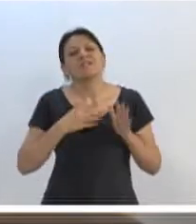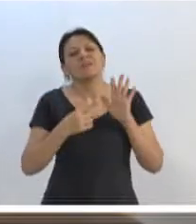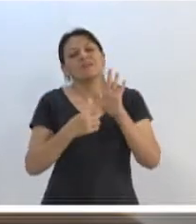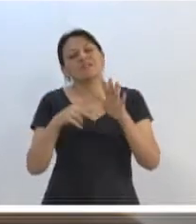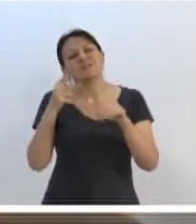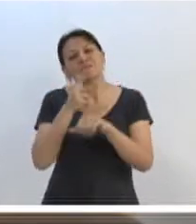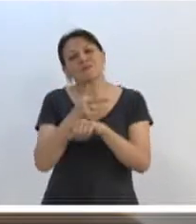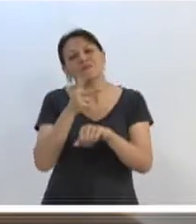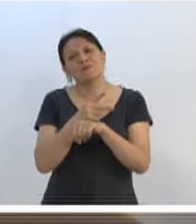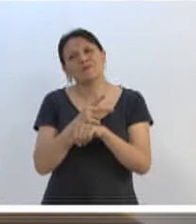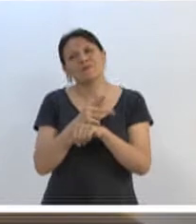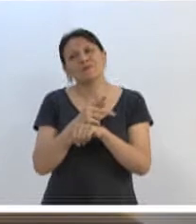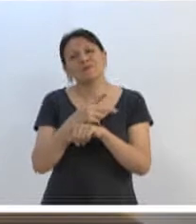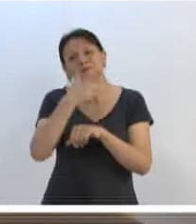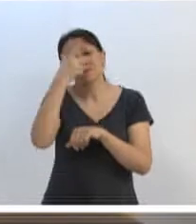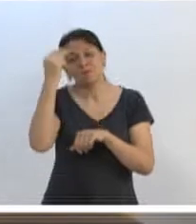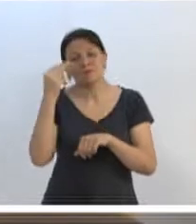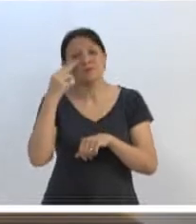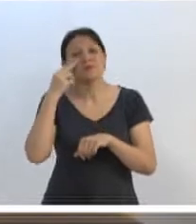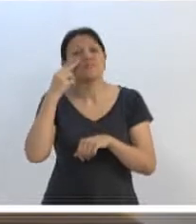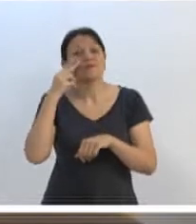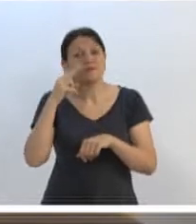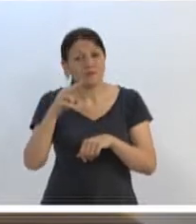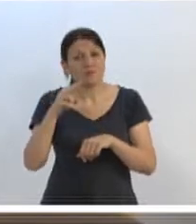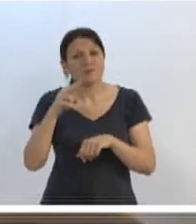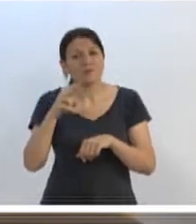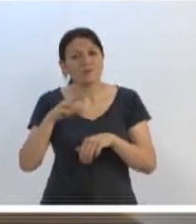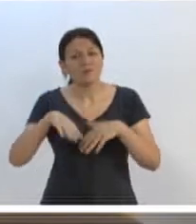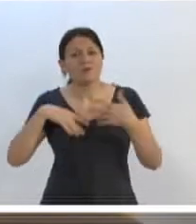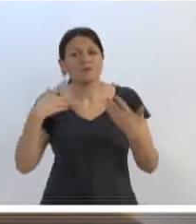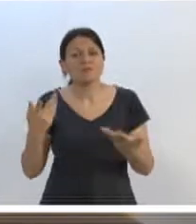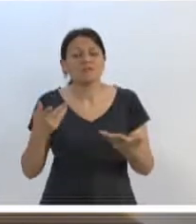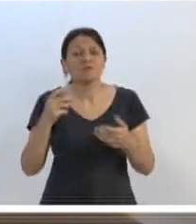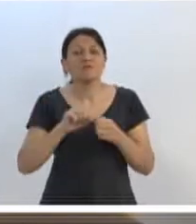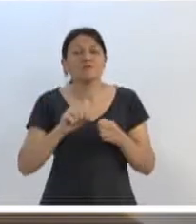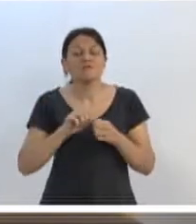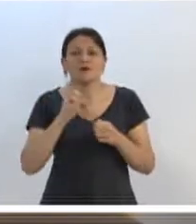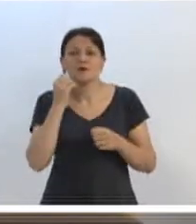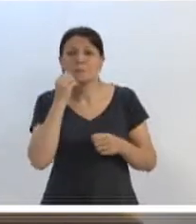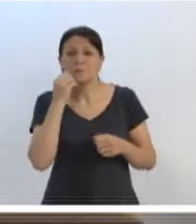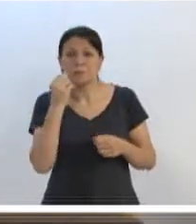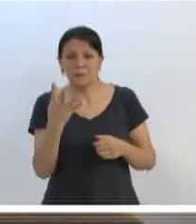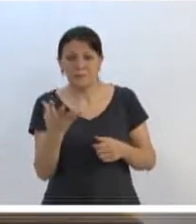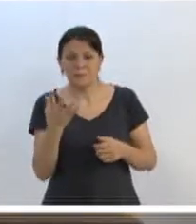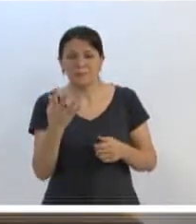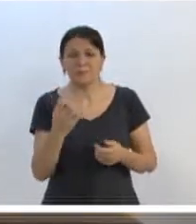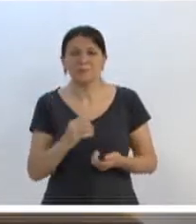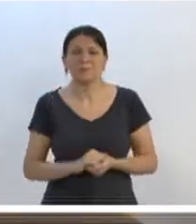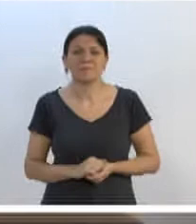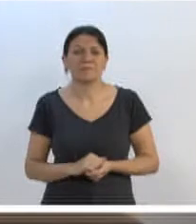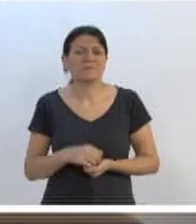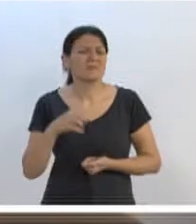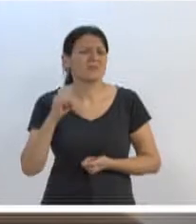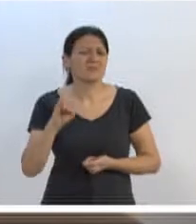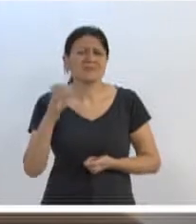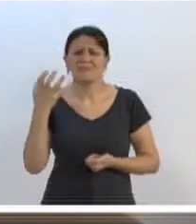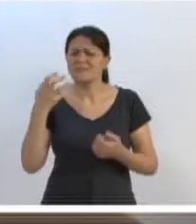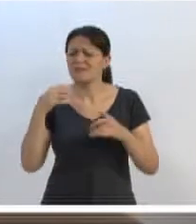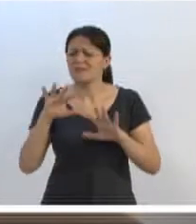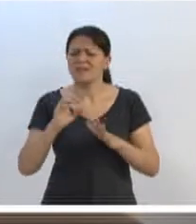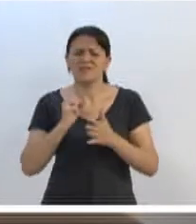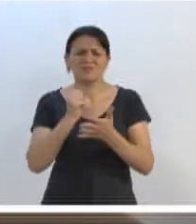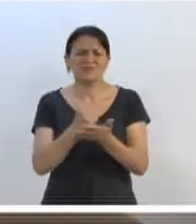tenho lá, para mostrar para essas pessoas que quando a gente fala alguma coisa de bom, se não quiser ajudar, fique